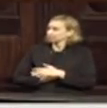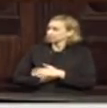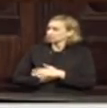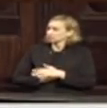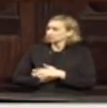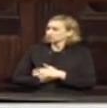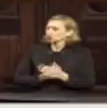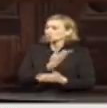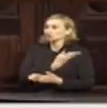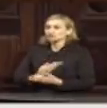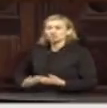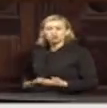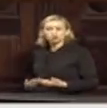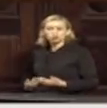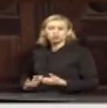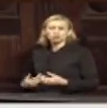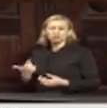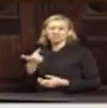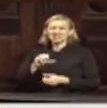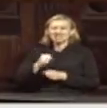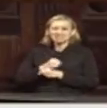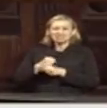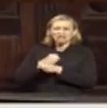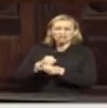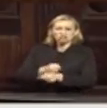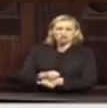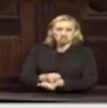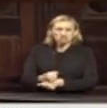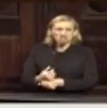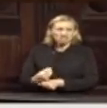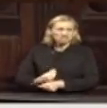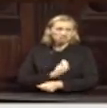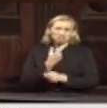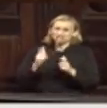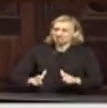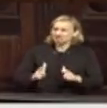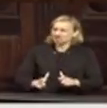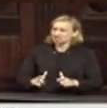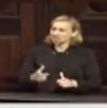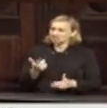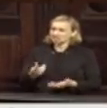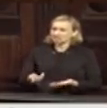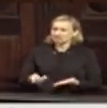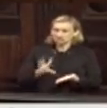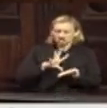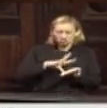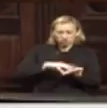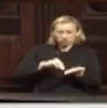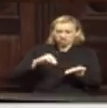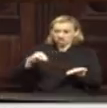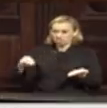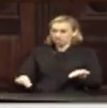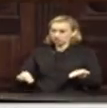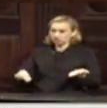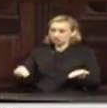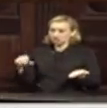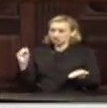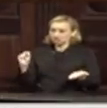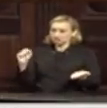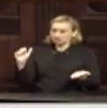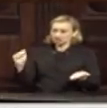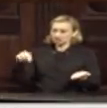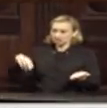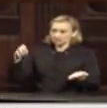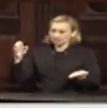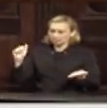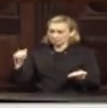que governou o Rio de Janeiro nos últimos 10 anos, e vem para cá dizer que tirar dinheiro do saneamento é a solução para a segurança. Olha, francamente,